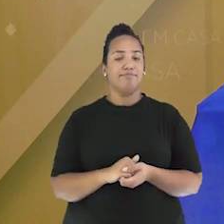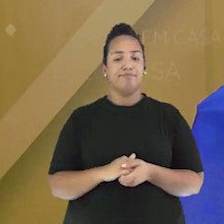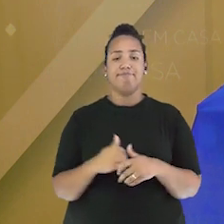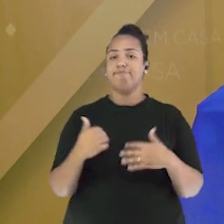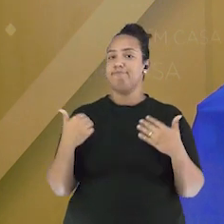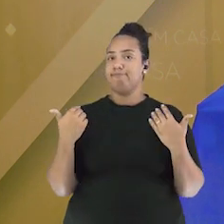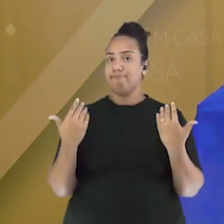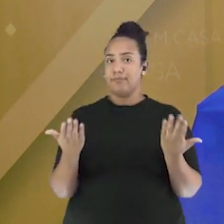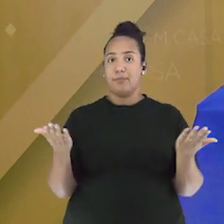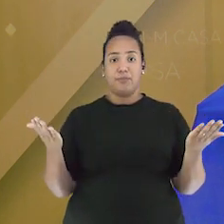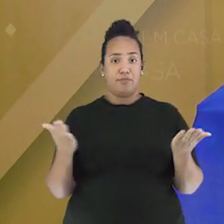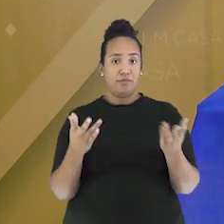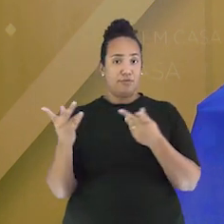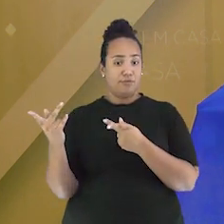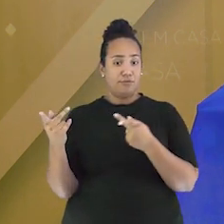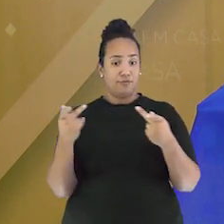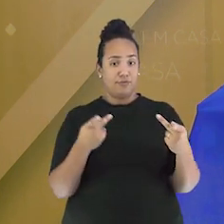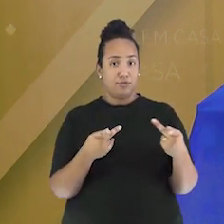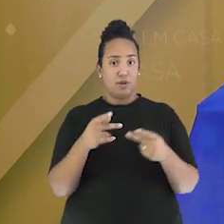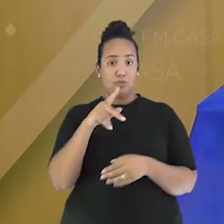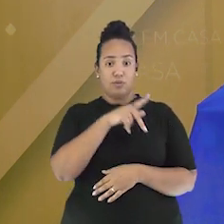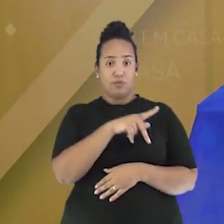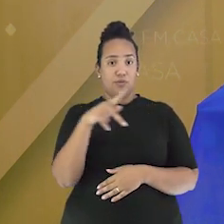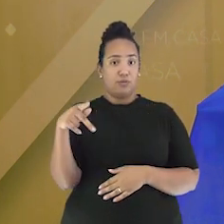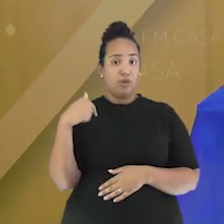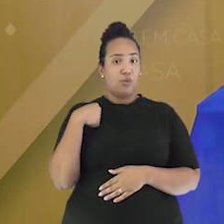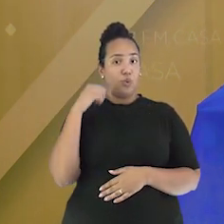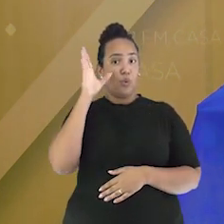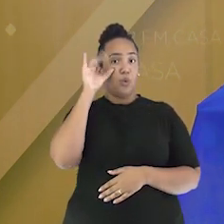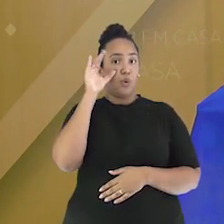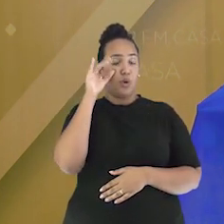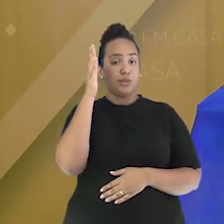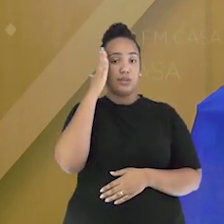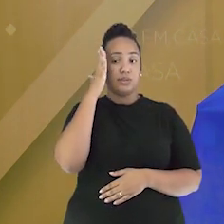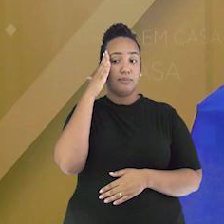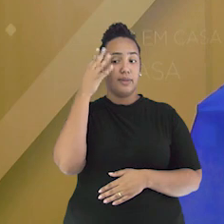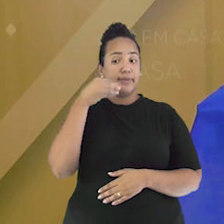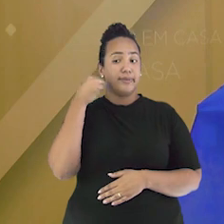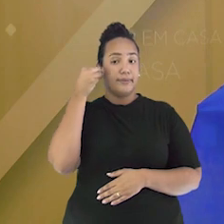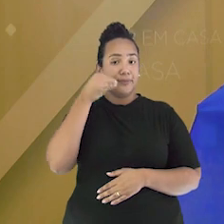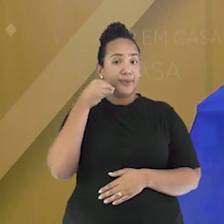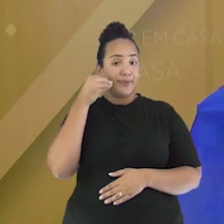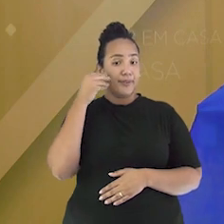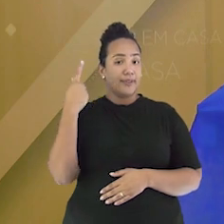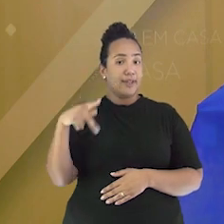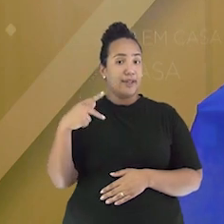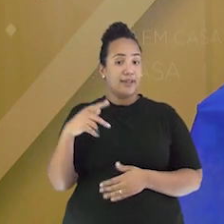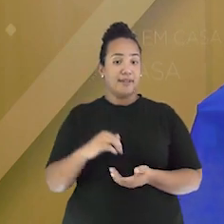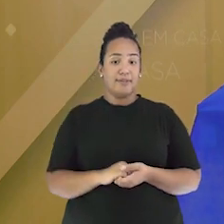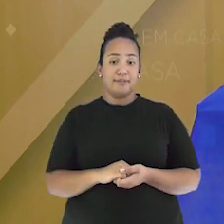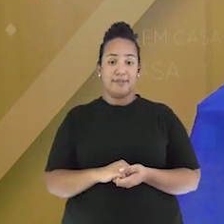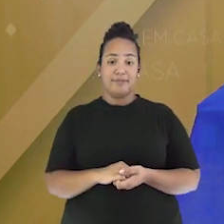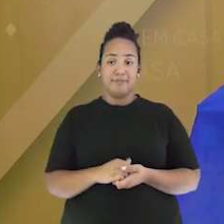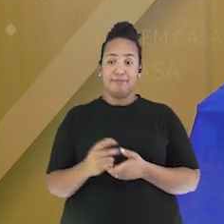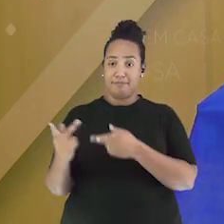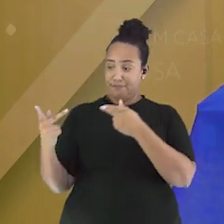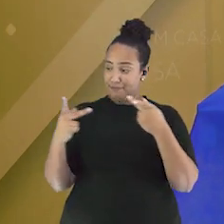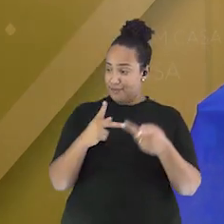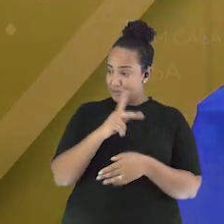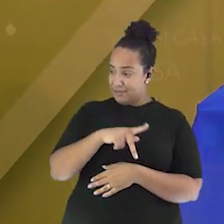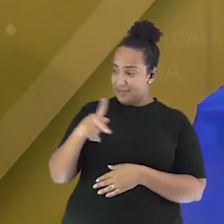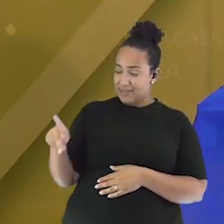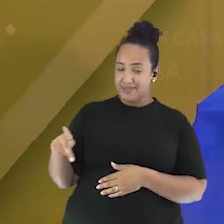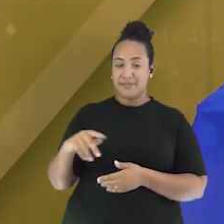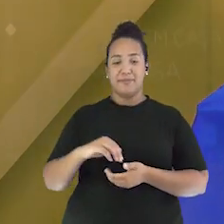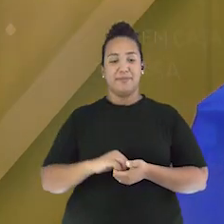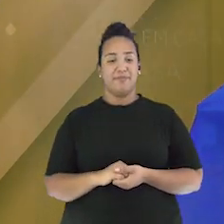pouco. Então, eu vou chamá-lo porque eu estou curiosa para fazer o experimento. Vem, professor